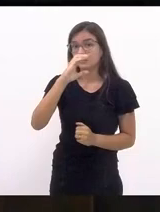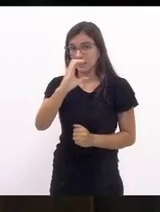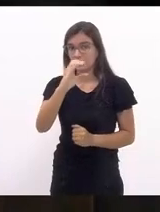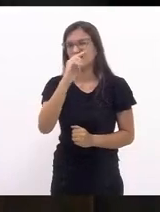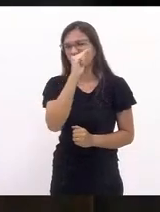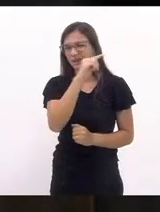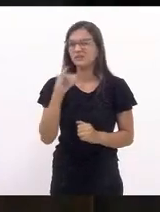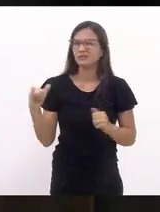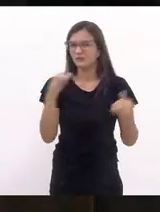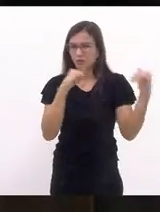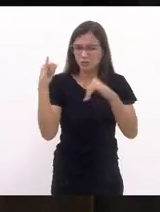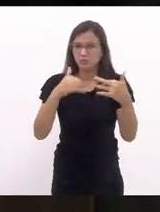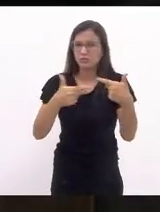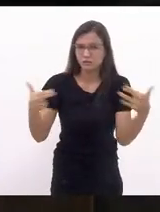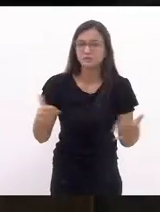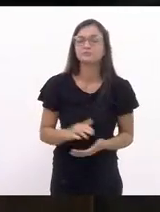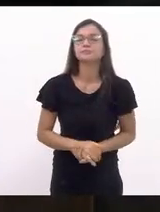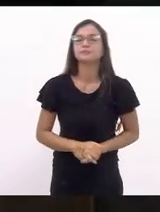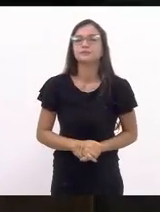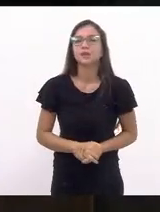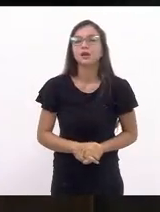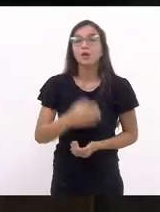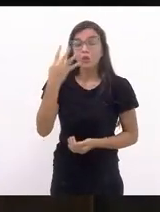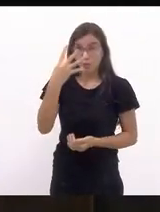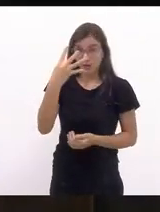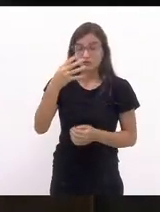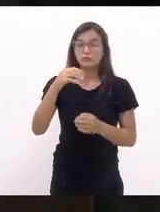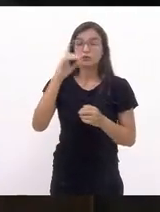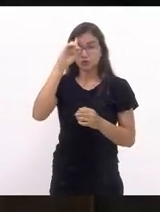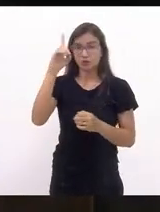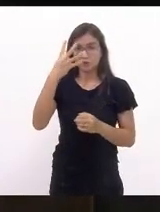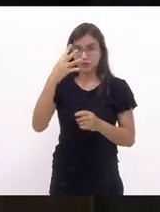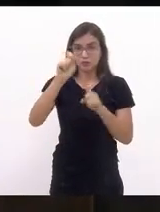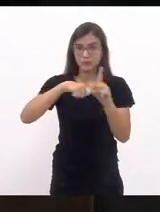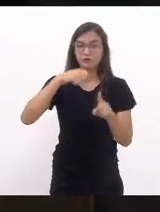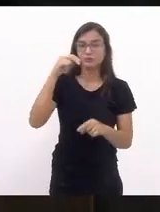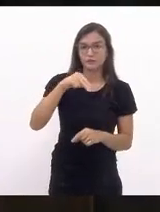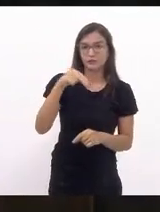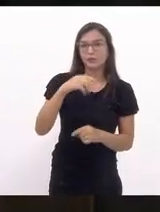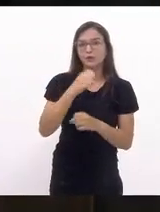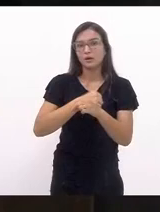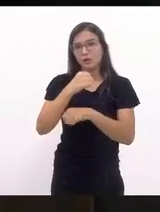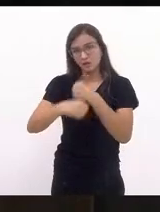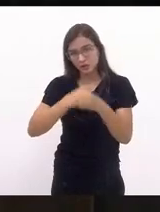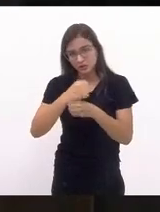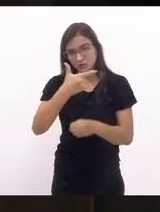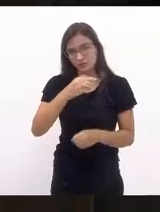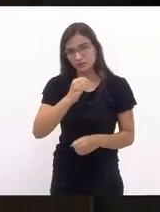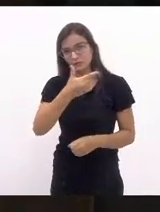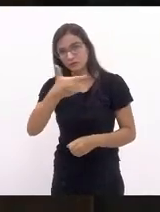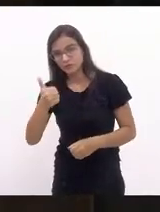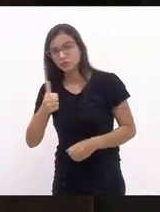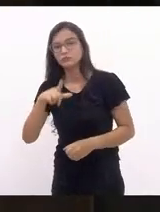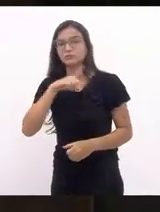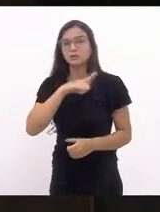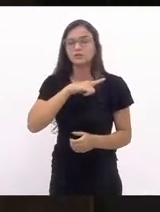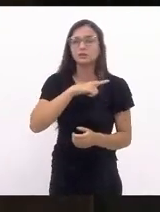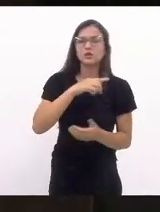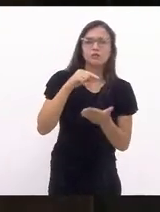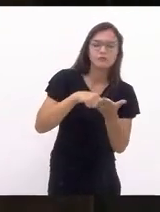em quadros dos de Novembro 2021 o texto com sem argumentos para alteração do edital